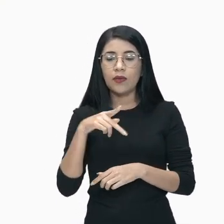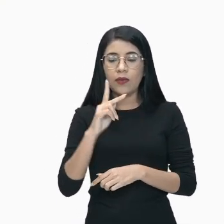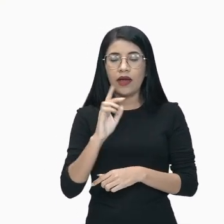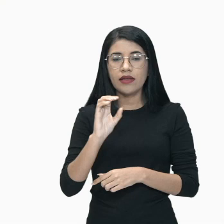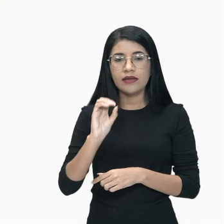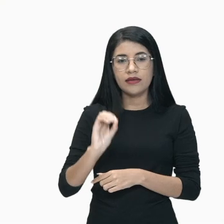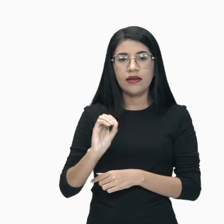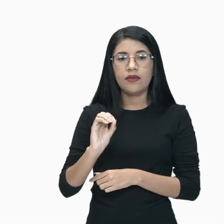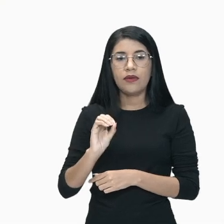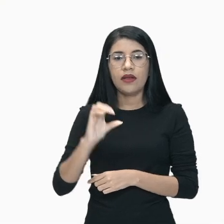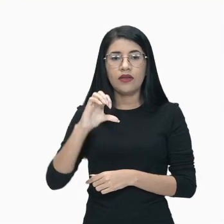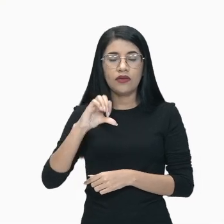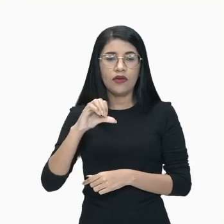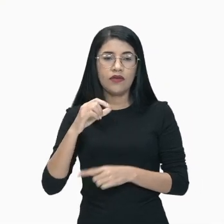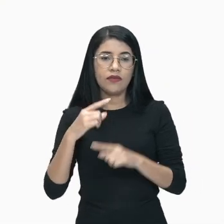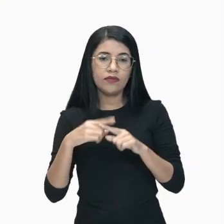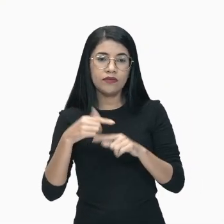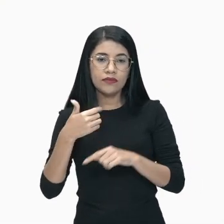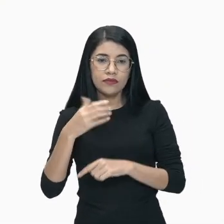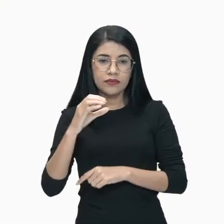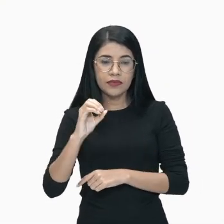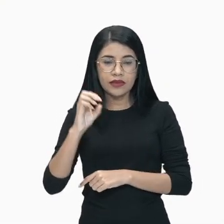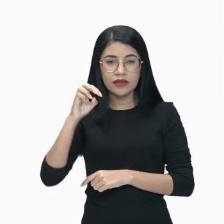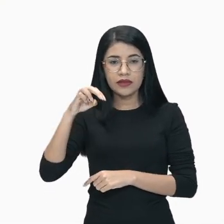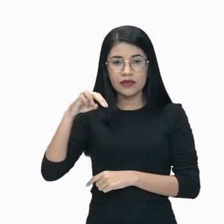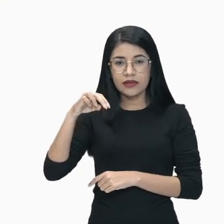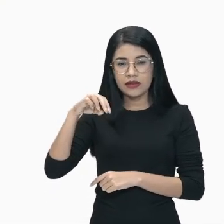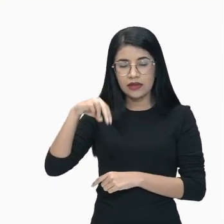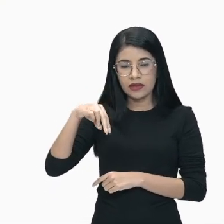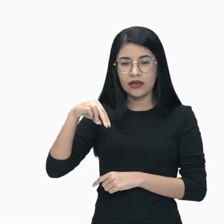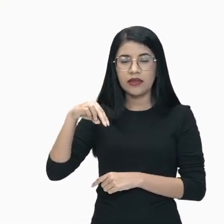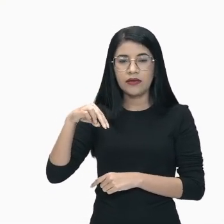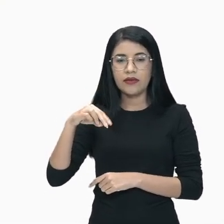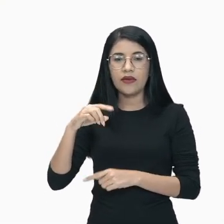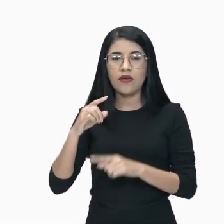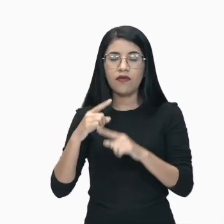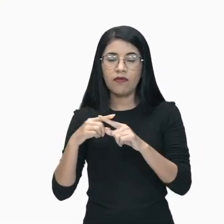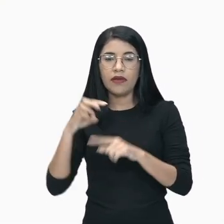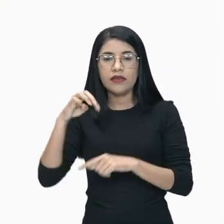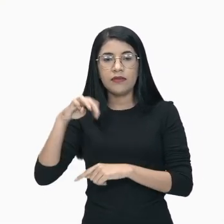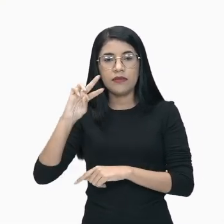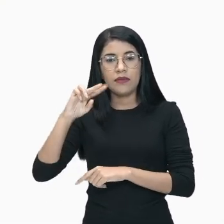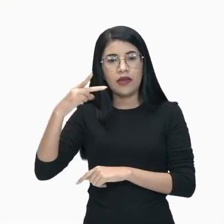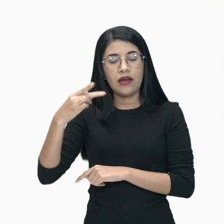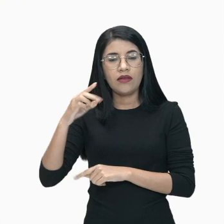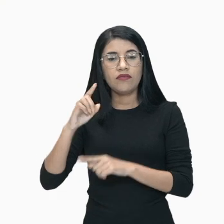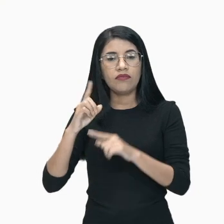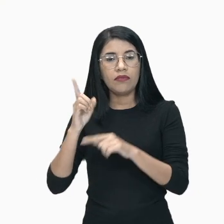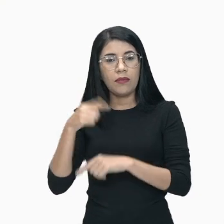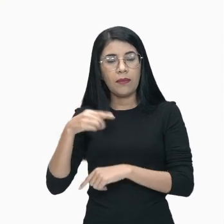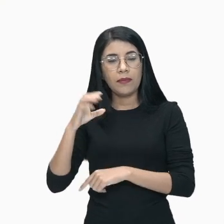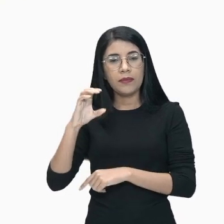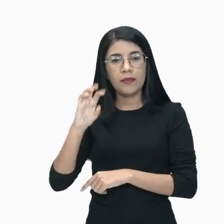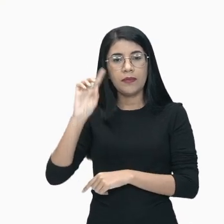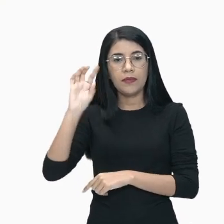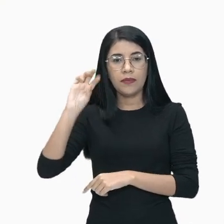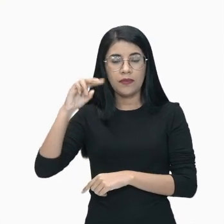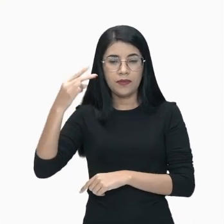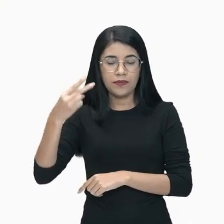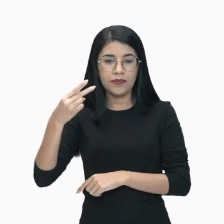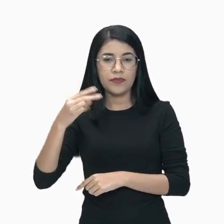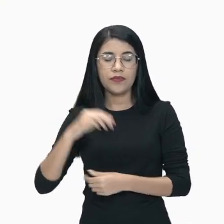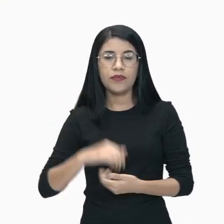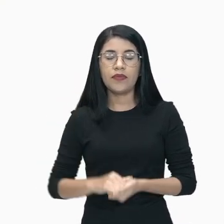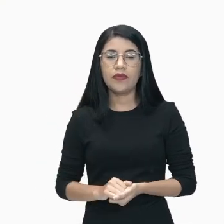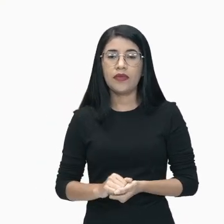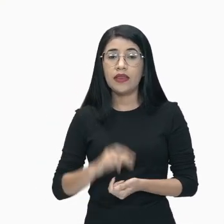igual a 9 vezes 10 à nona, Newton vezes metro quadrado por Coulomb ao quadrado. A intensidade da